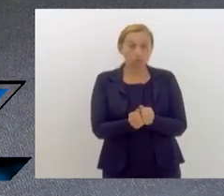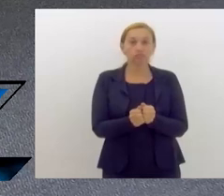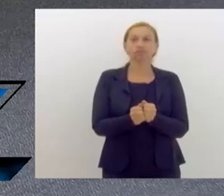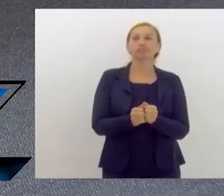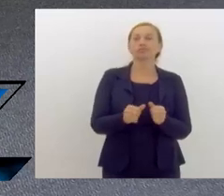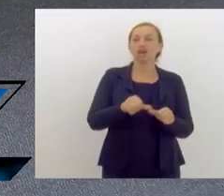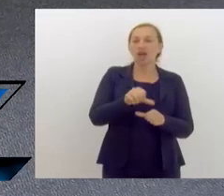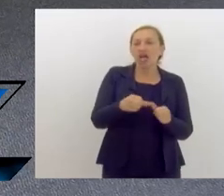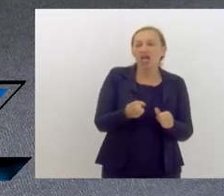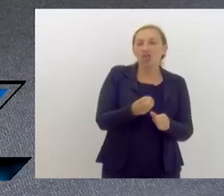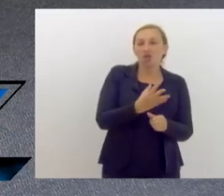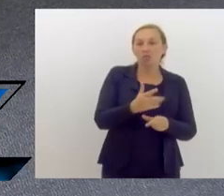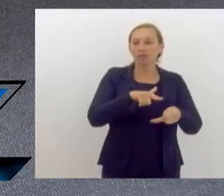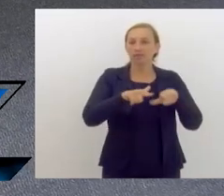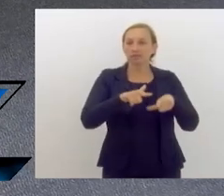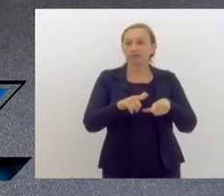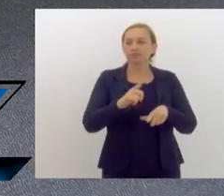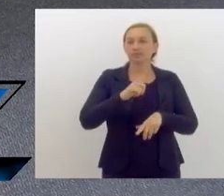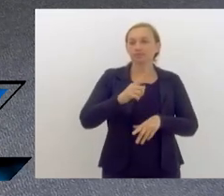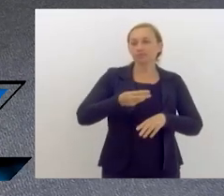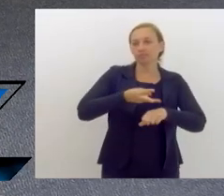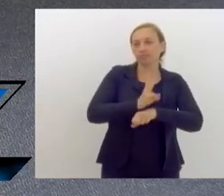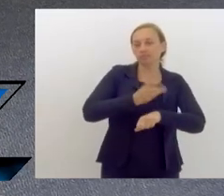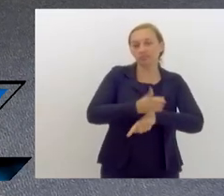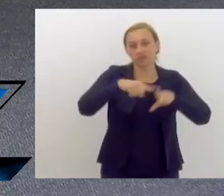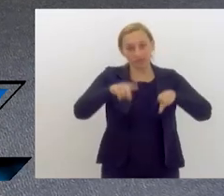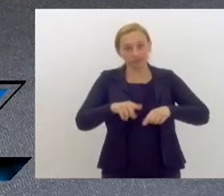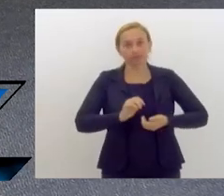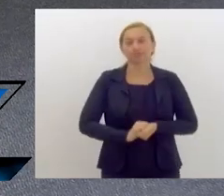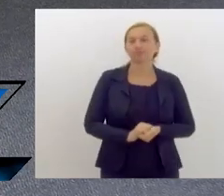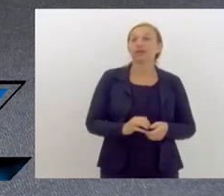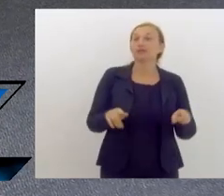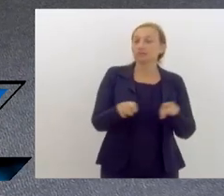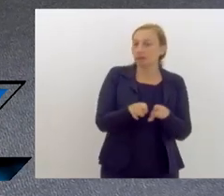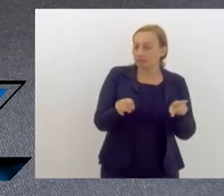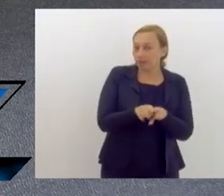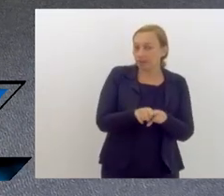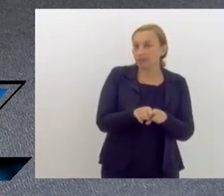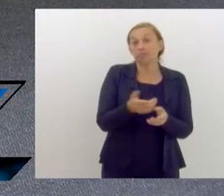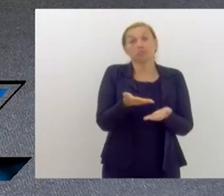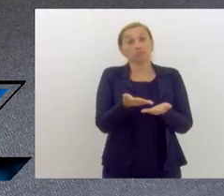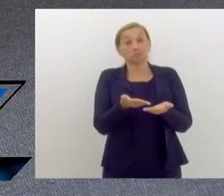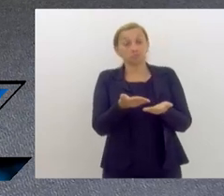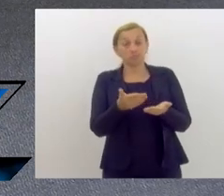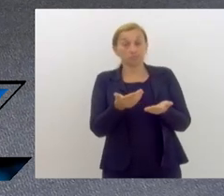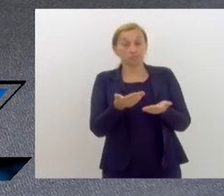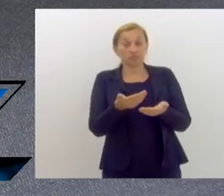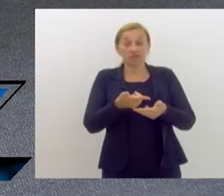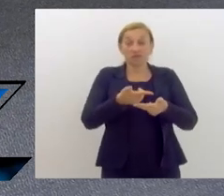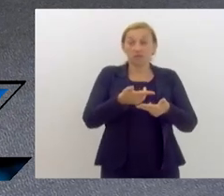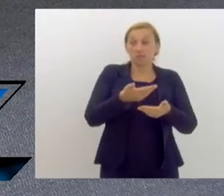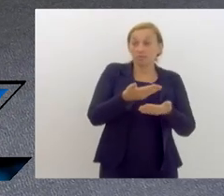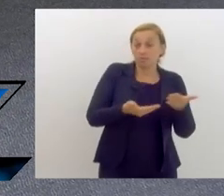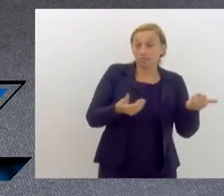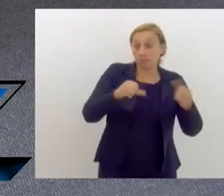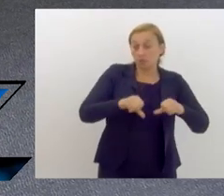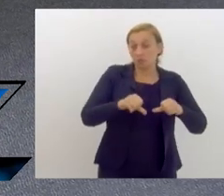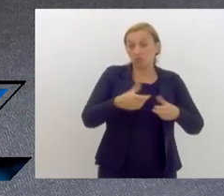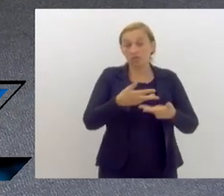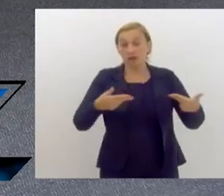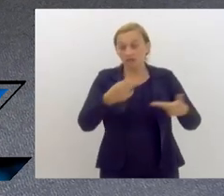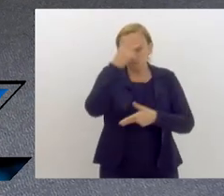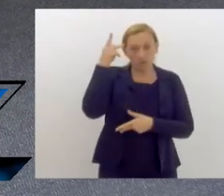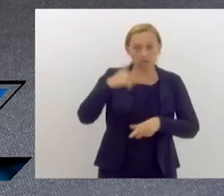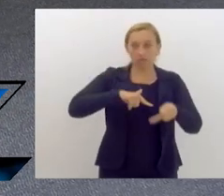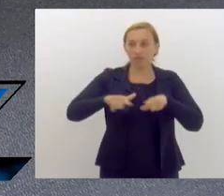trabalhista veio a terceirização e restrita que também pejotizou milhares e milhões de trabalhadores então